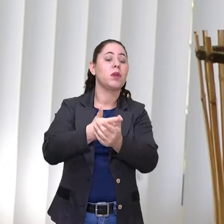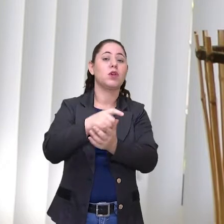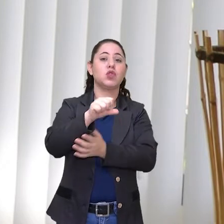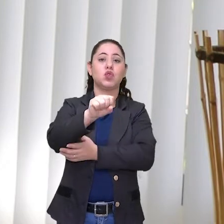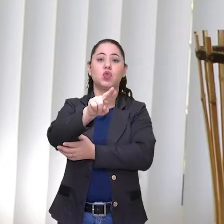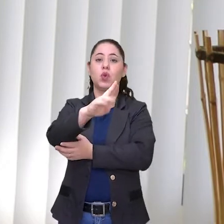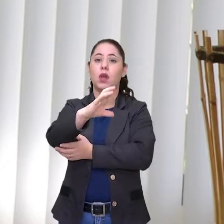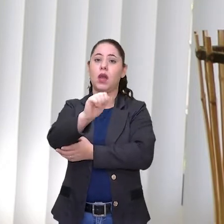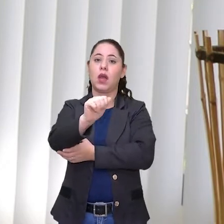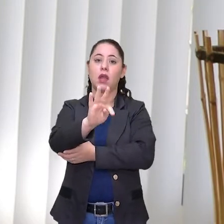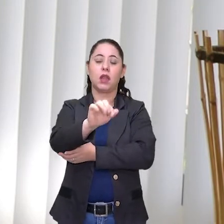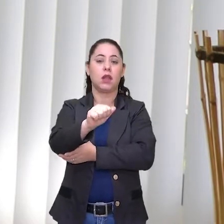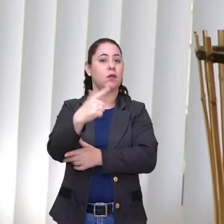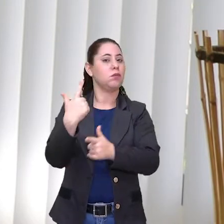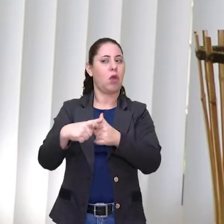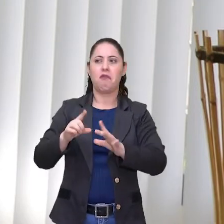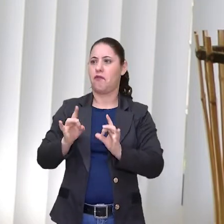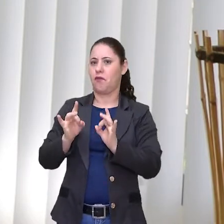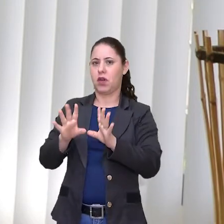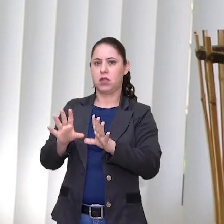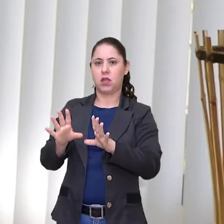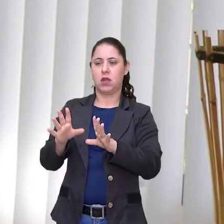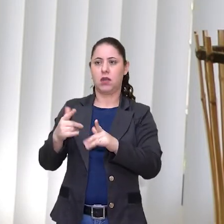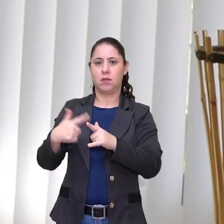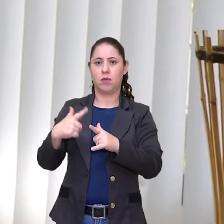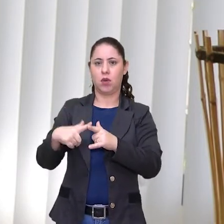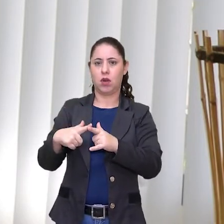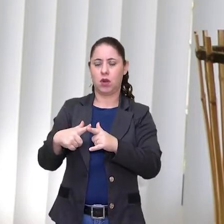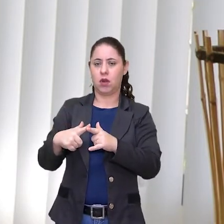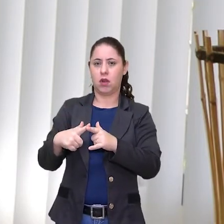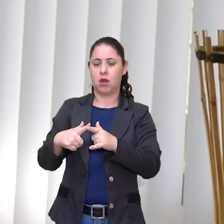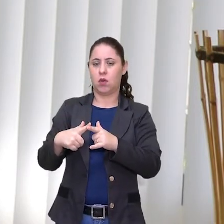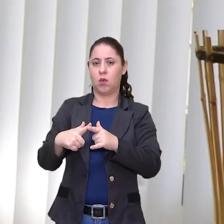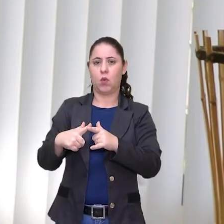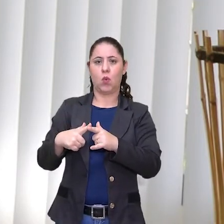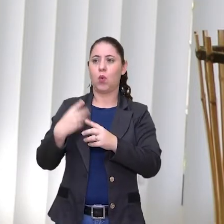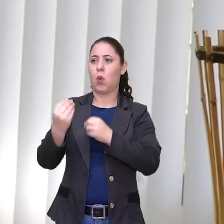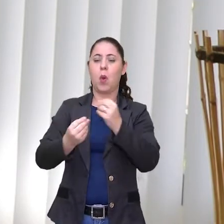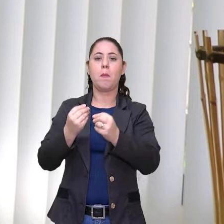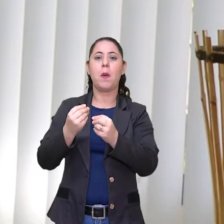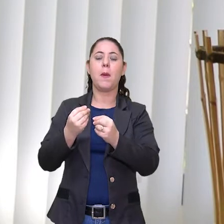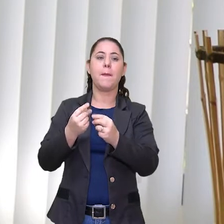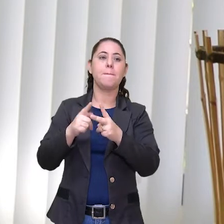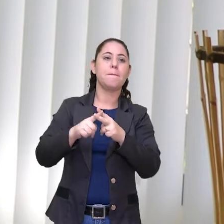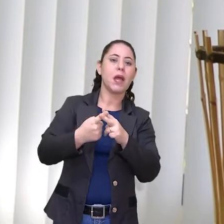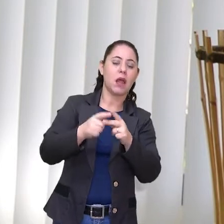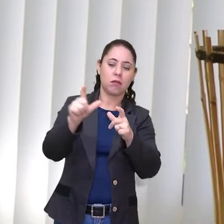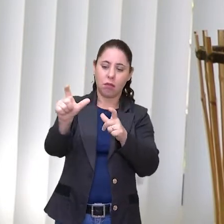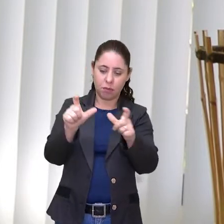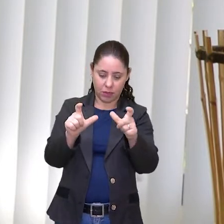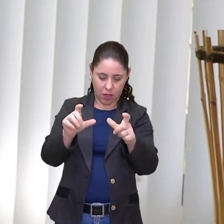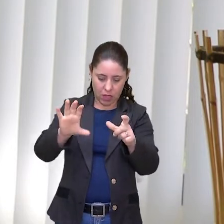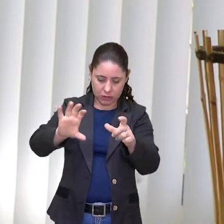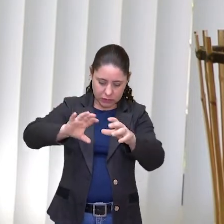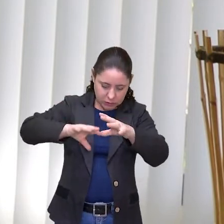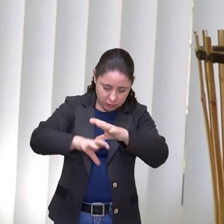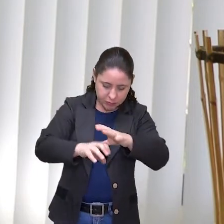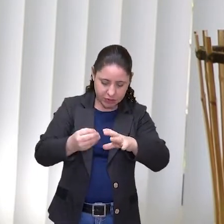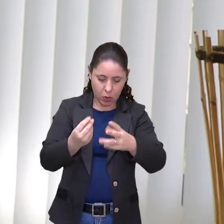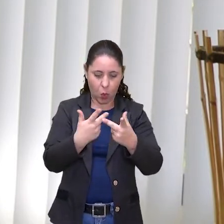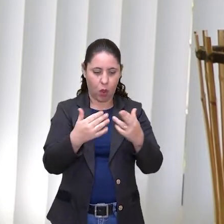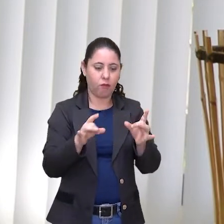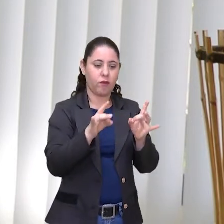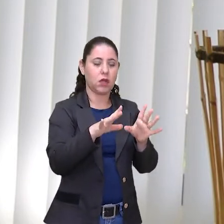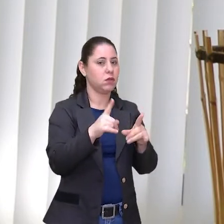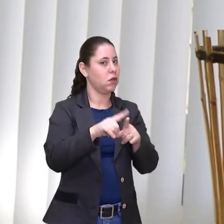sucatas, porque esse bem não pode ser comercializado inteira e nem em partes, nem como peças. Então só algumas